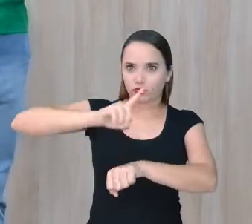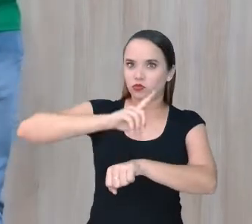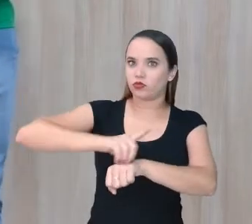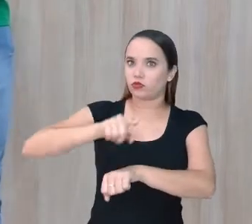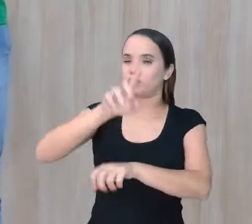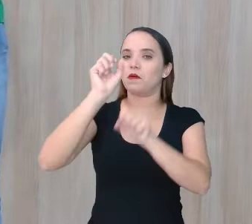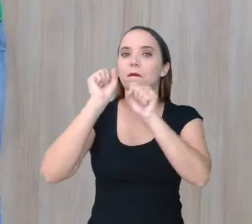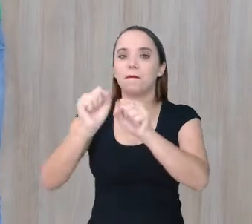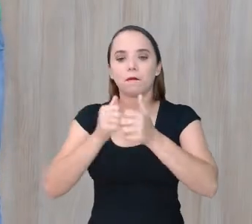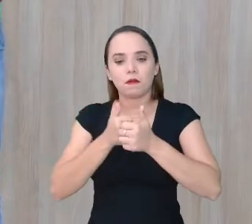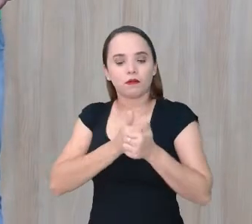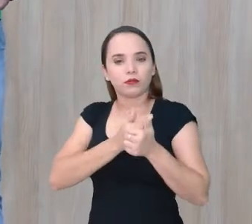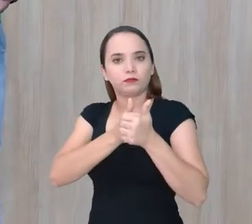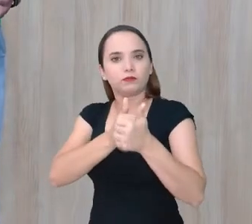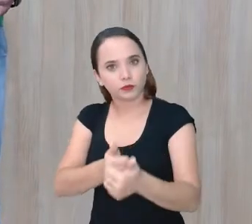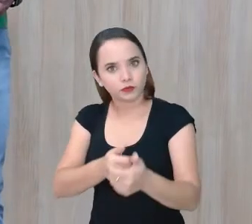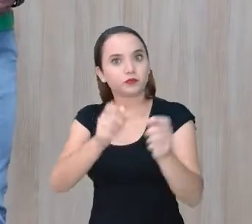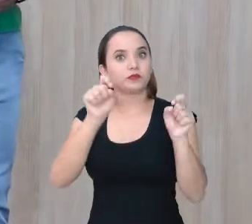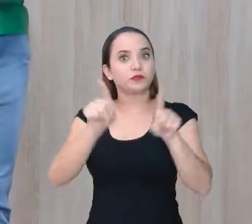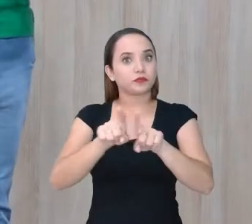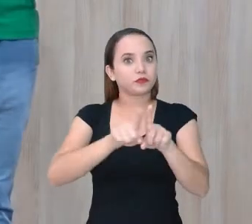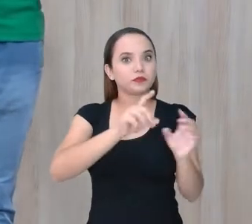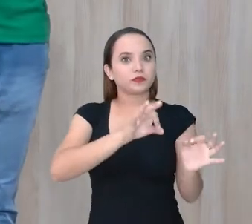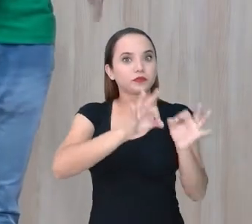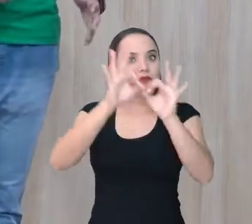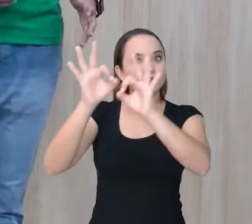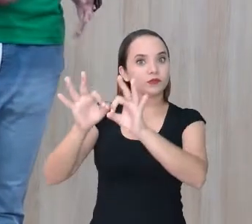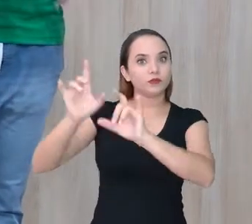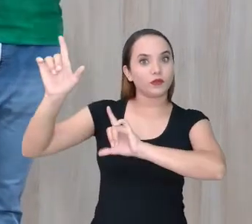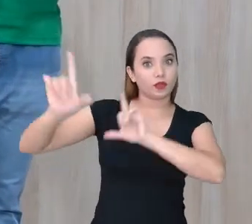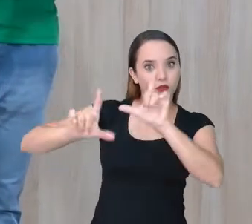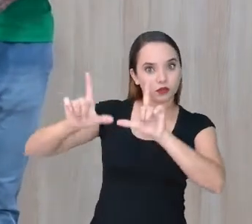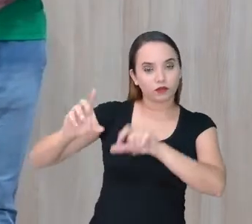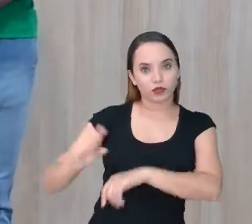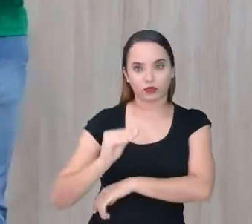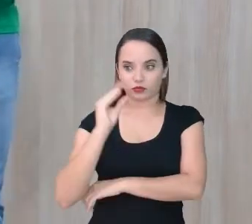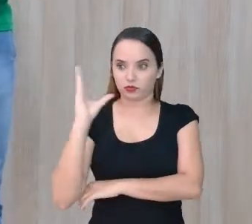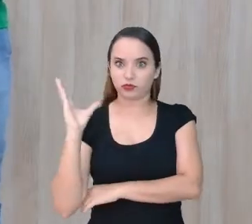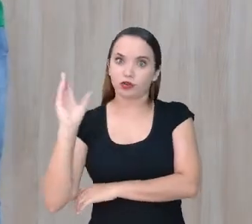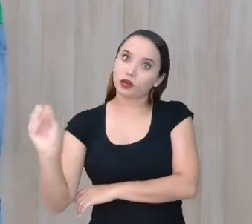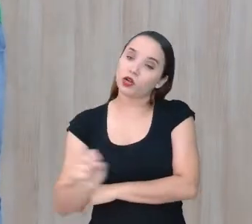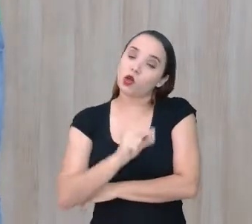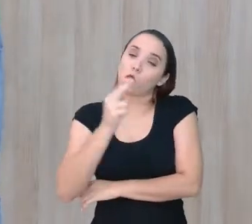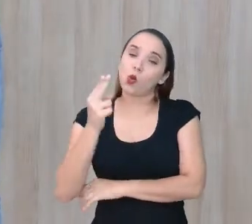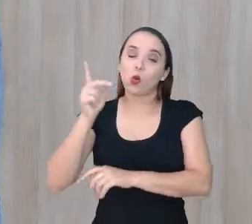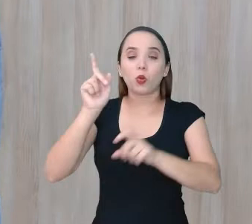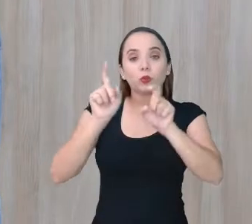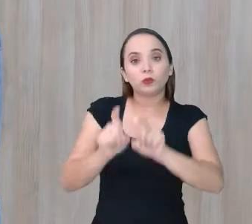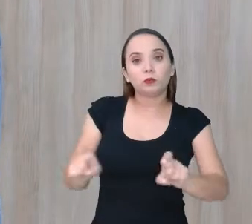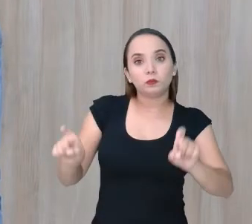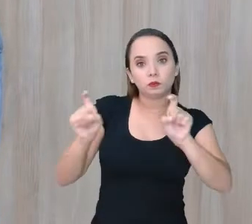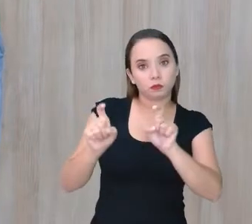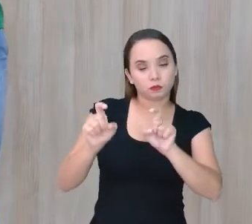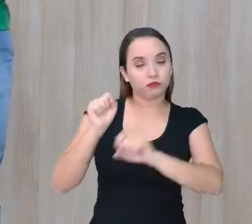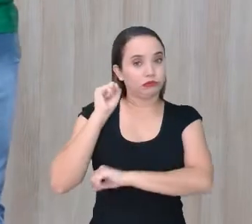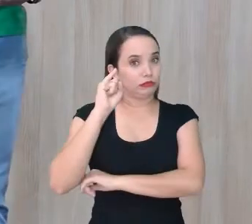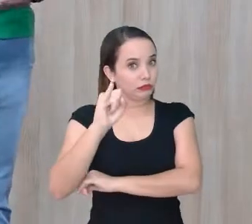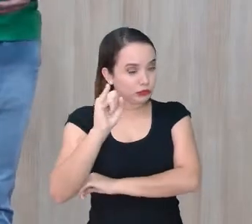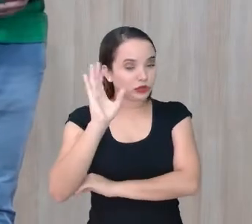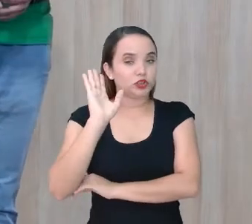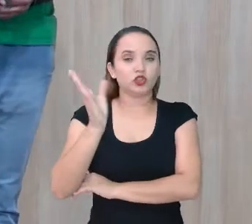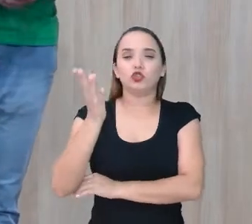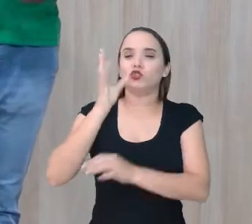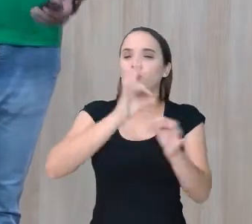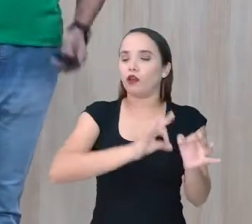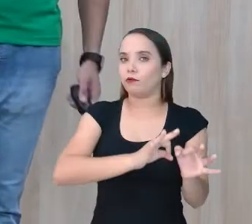pode acompanhar e assistir a nossa aula através da TV, do celular ou do computador. Então, se você já está